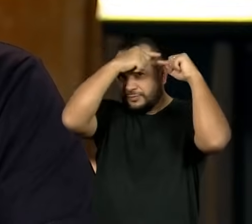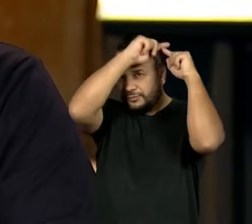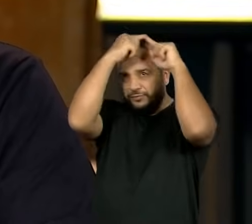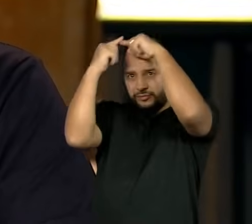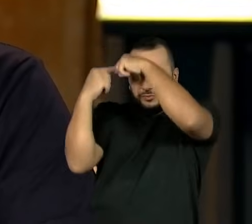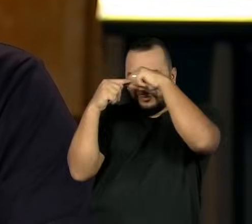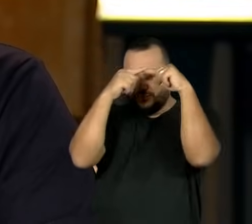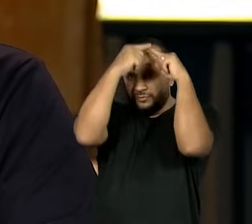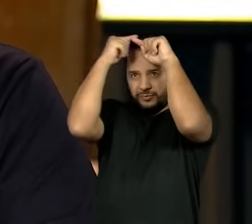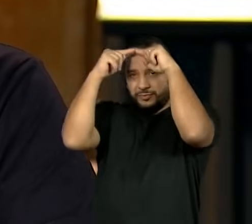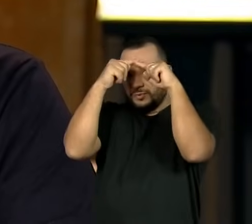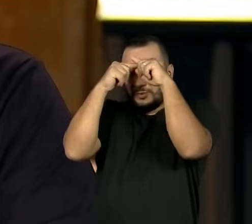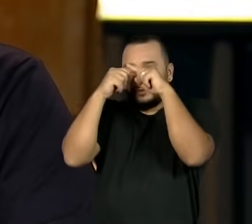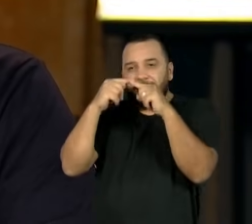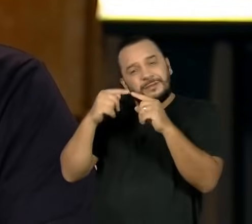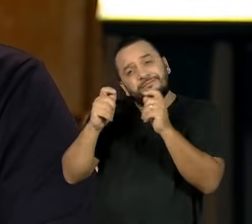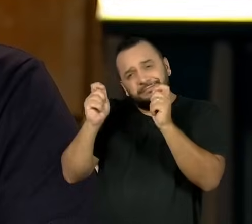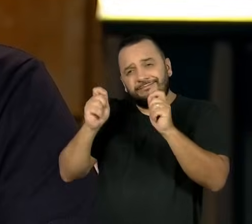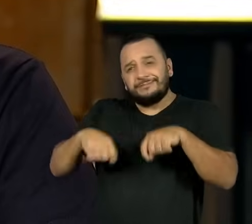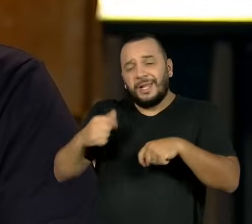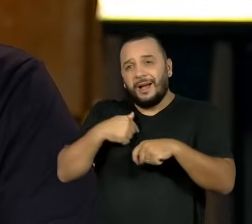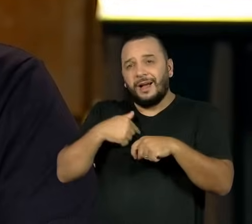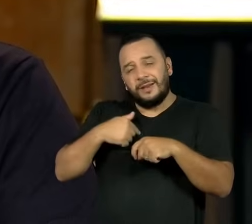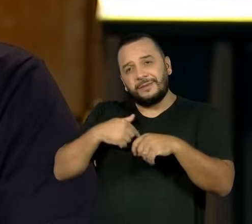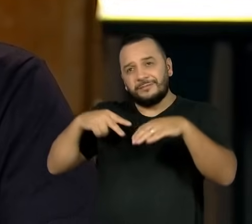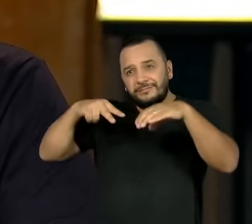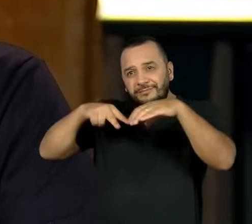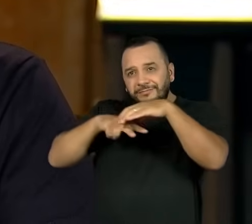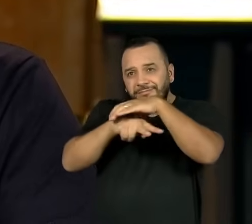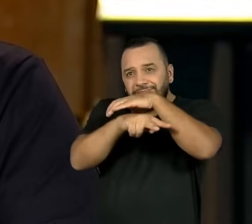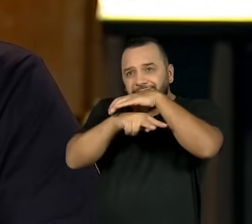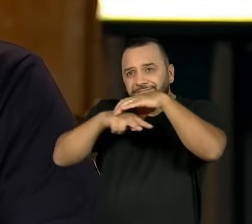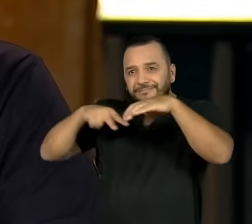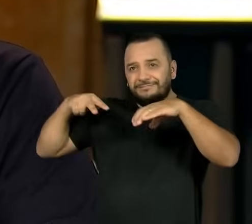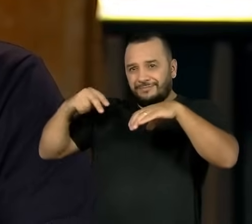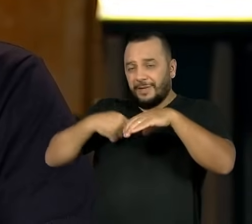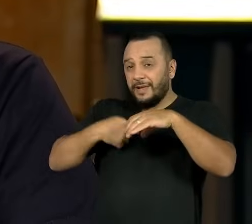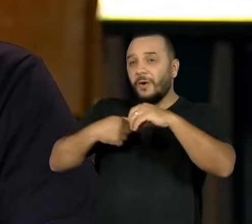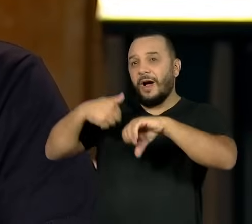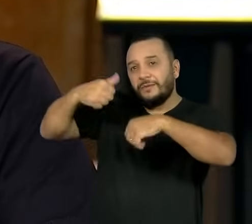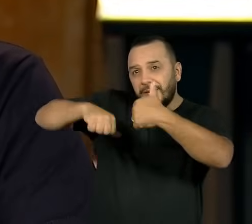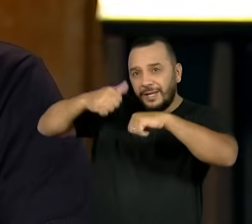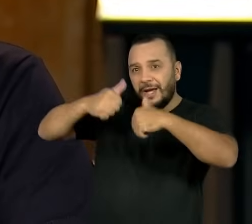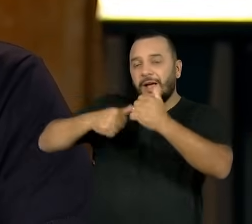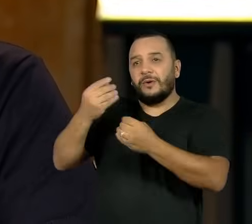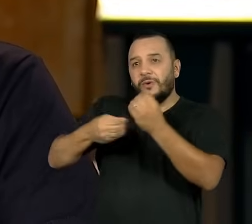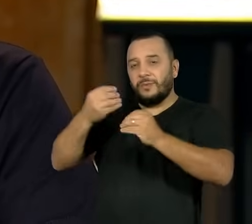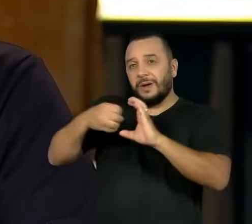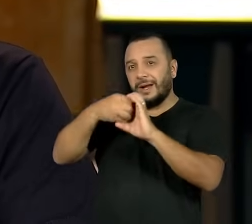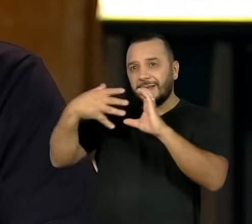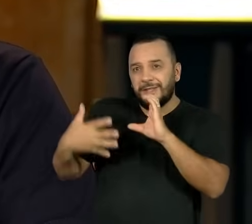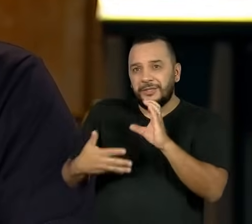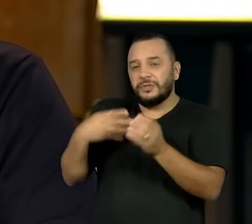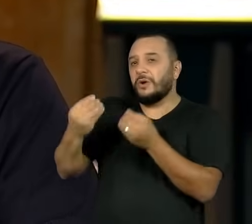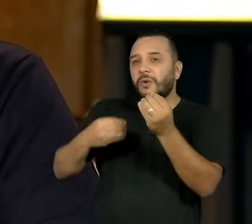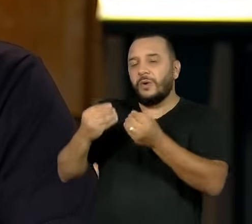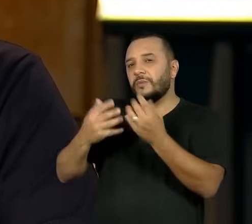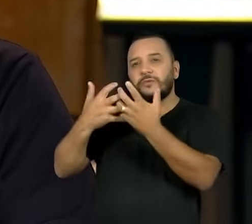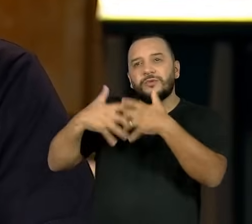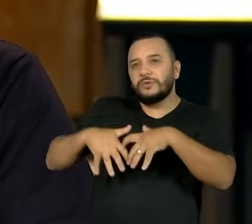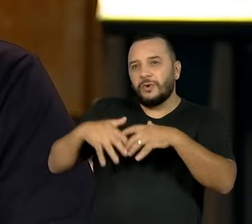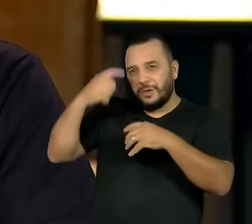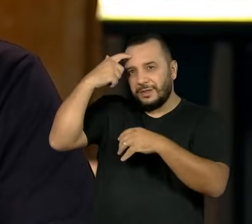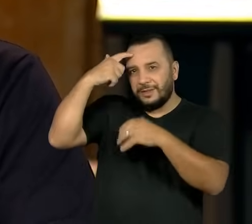só que de maneira não invasiva, em outras palavras. Sim. Eu consigo avaliar certas características de funcionamento do cérebro, Tá.